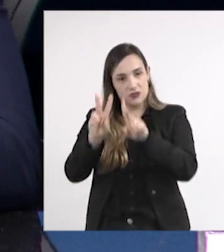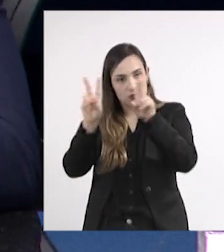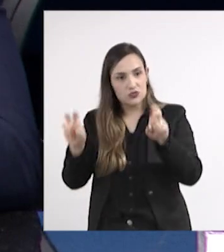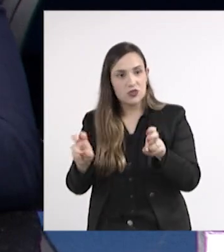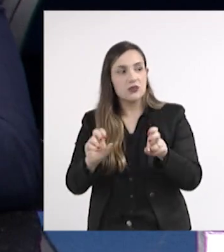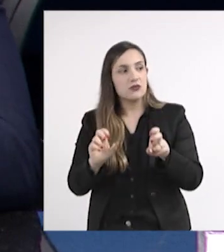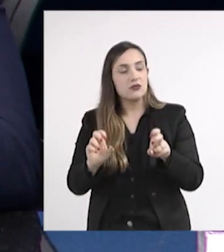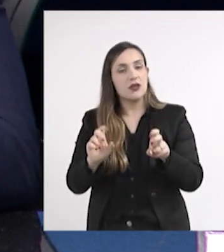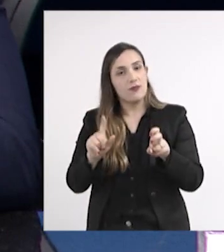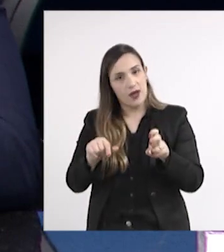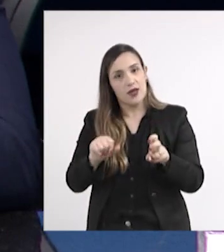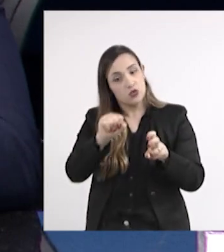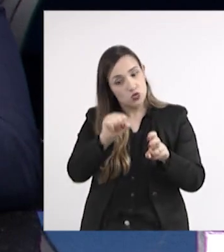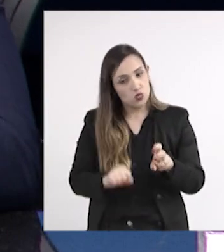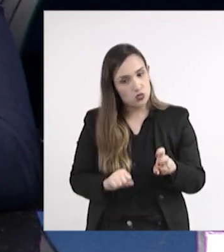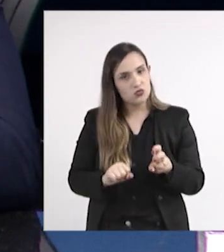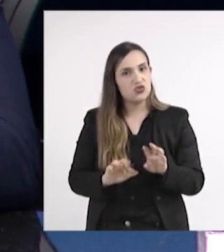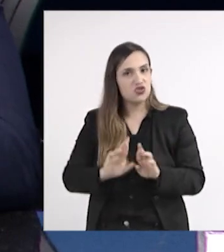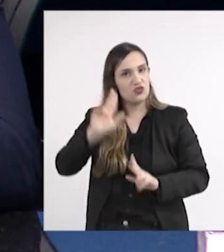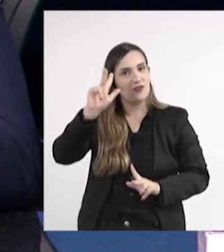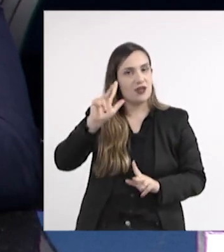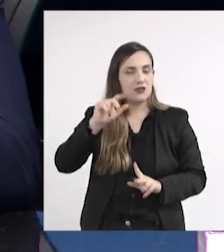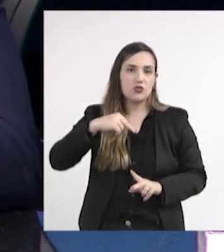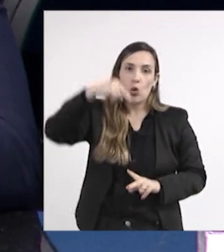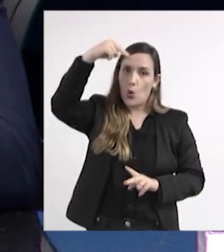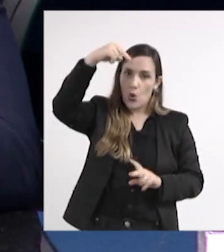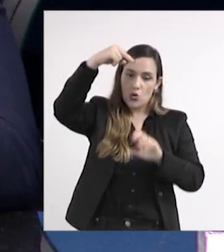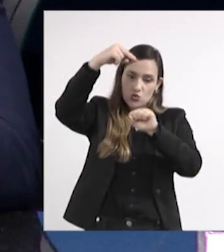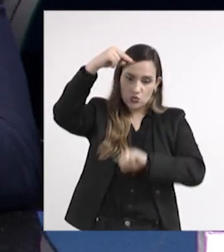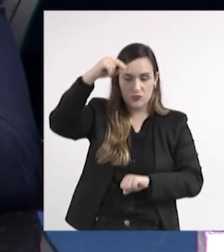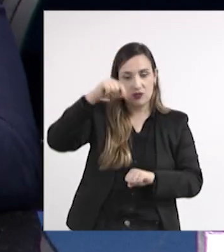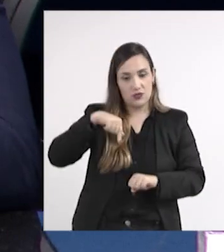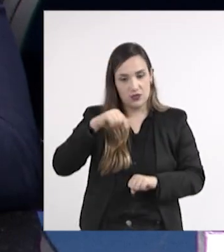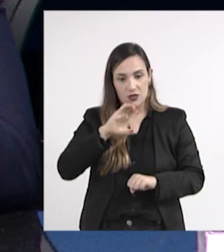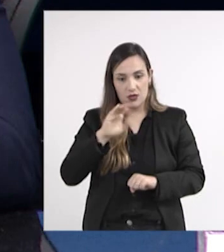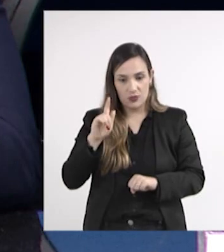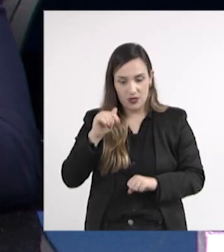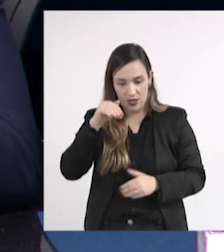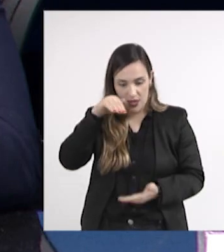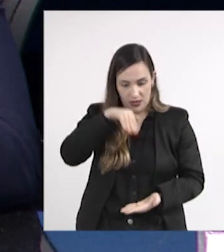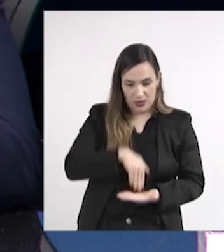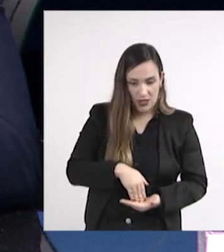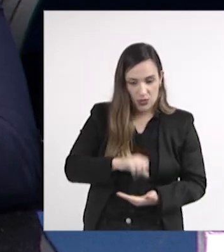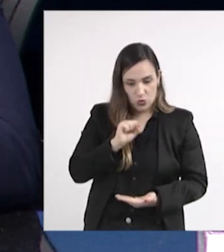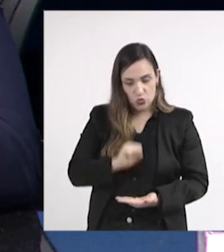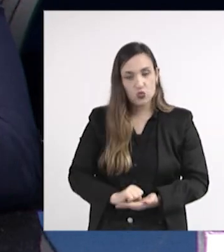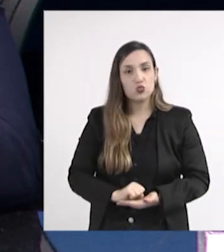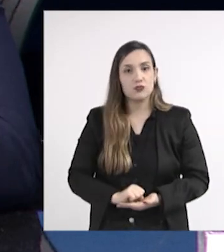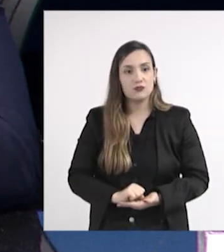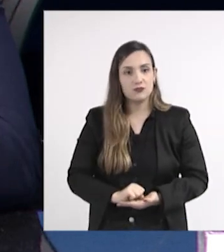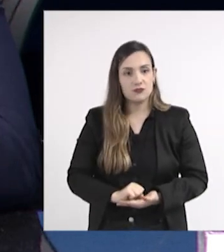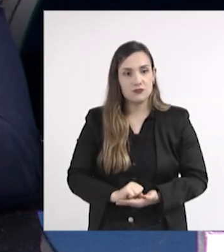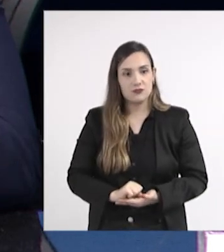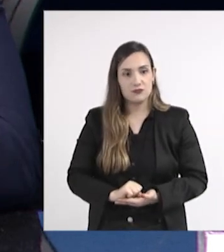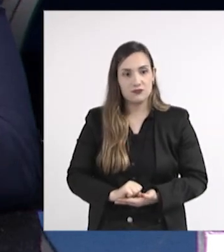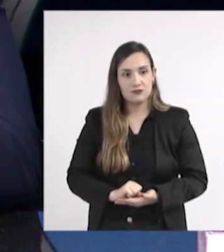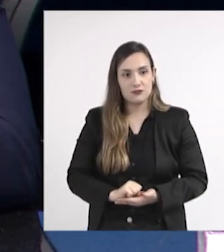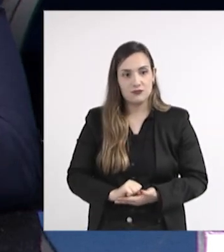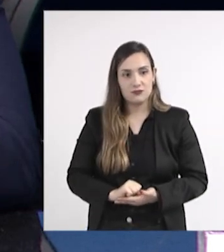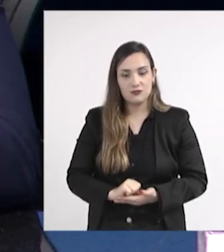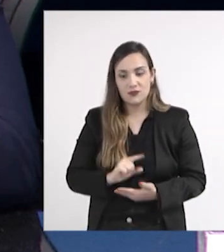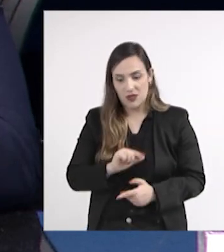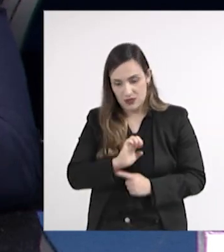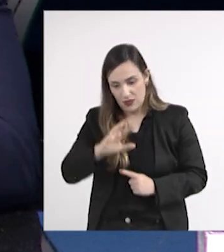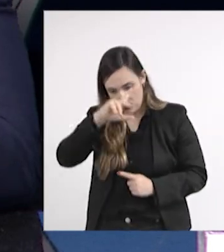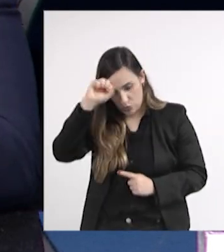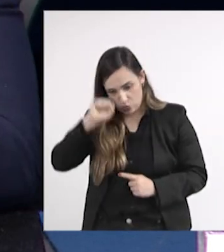sul da BR-163, que vai de Campo Grande até o sul do estado, na divisa com o estado do